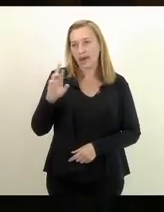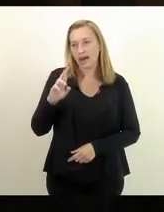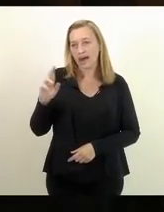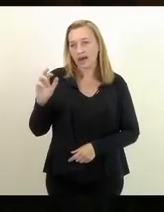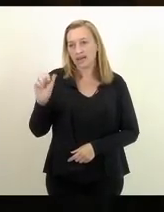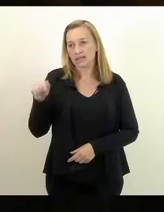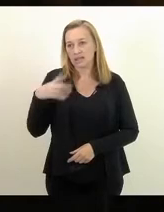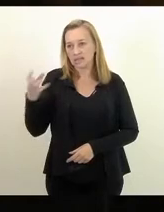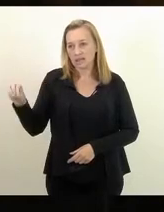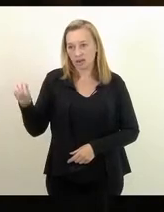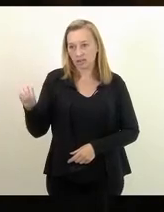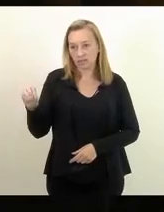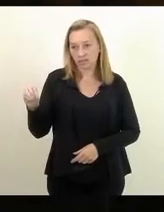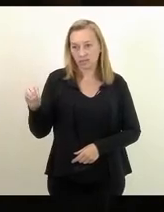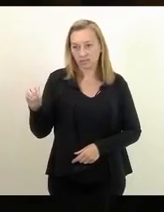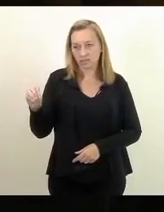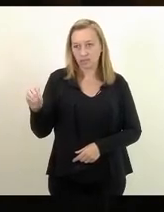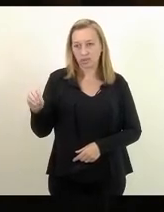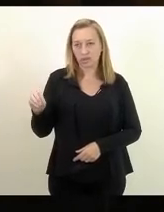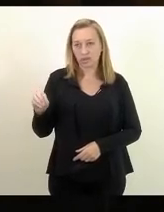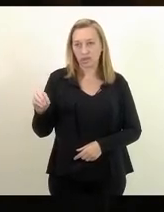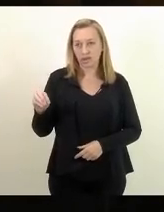de assumir o comando do Afeganistão.